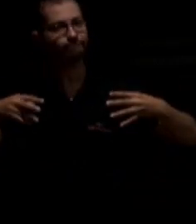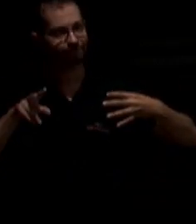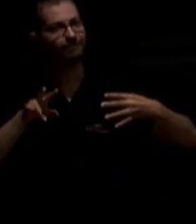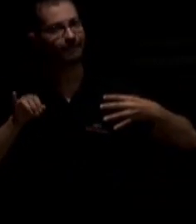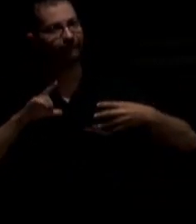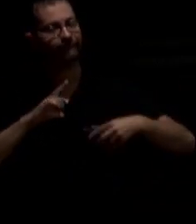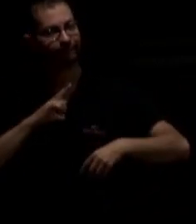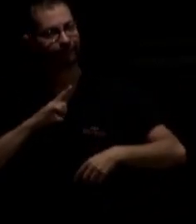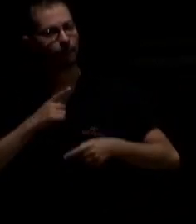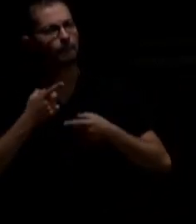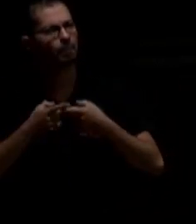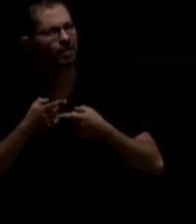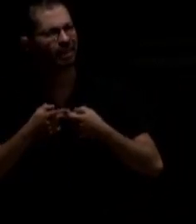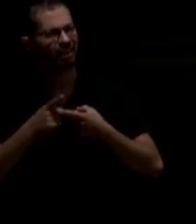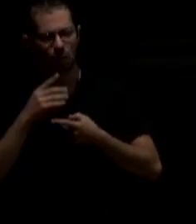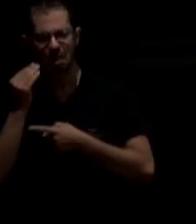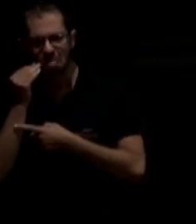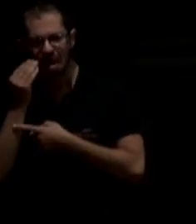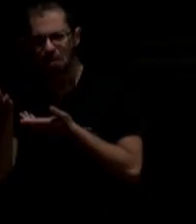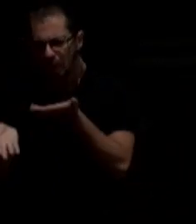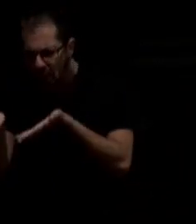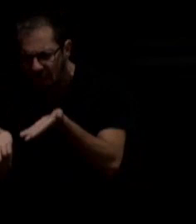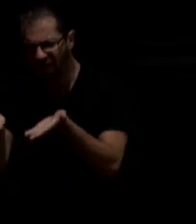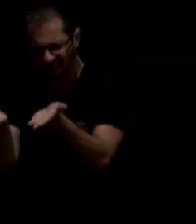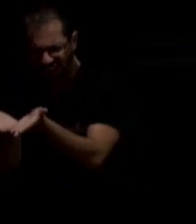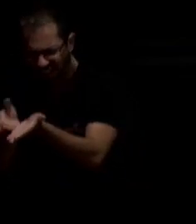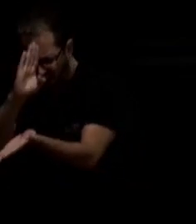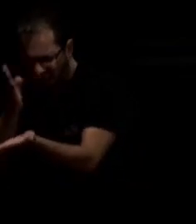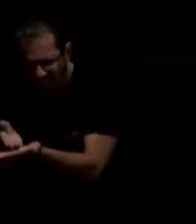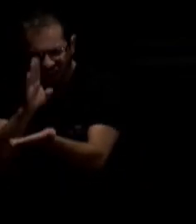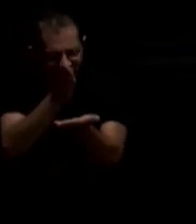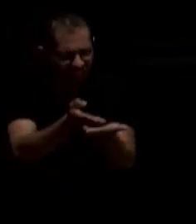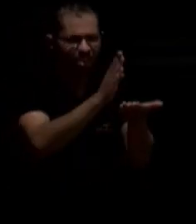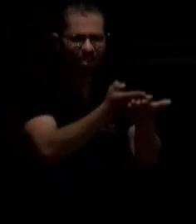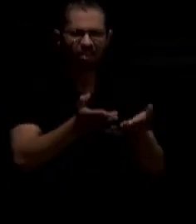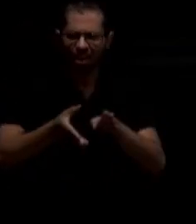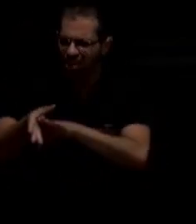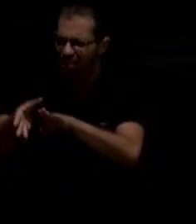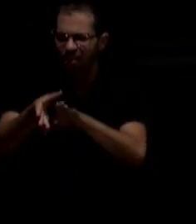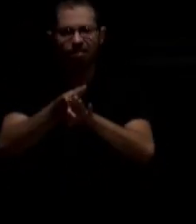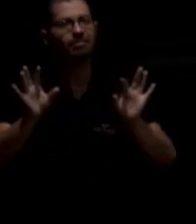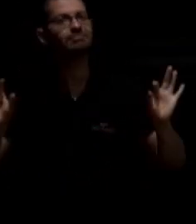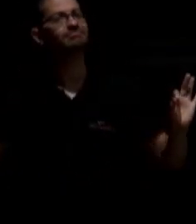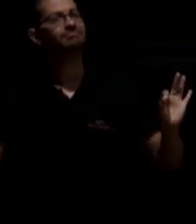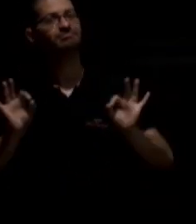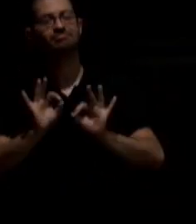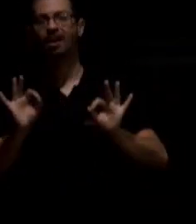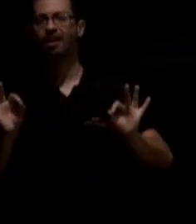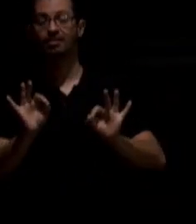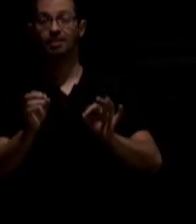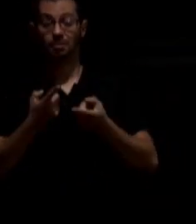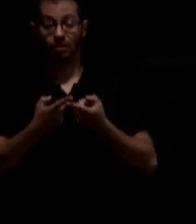Por quê? Porque você tentou converter alguém? Porque você foi um pregador? Não, simplesmente porque você,